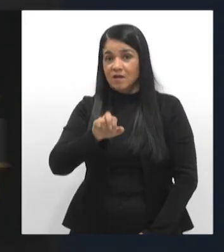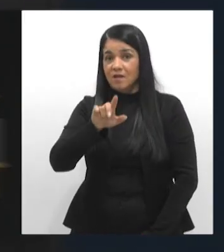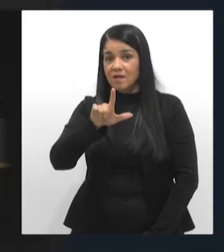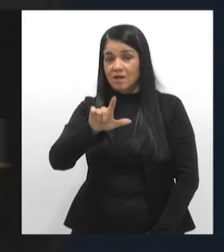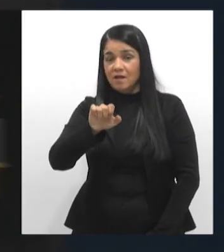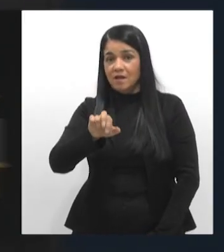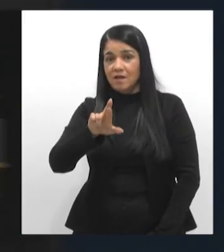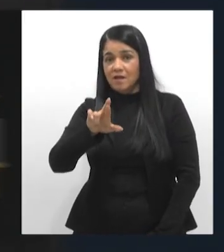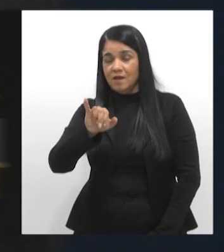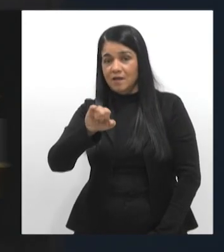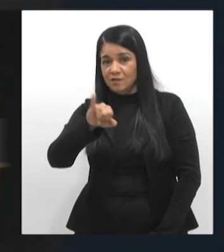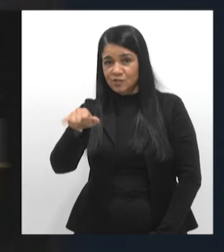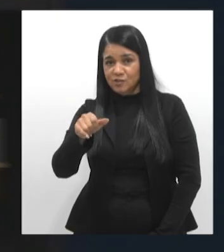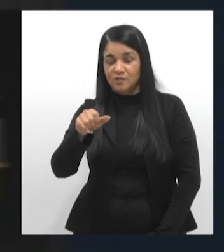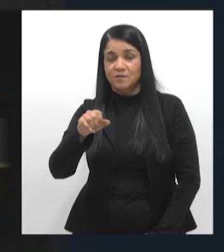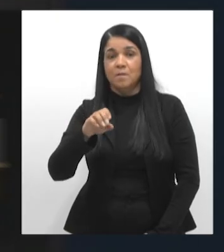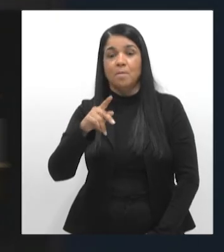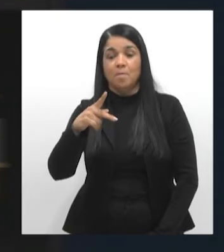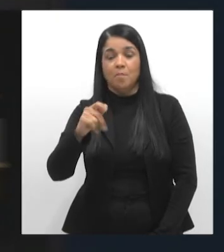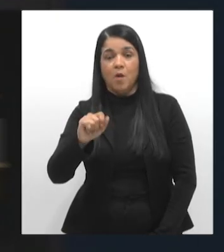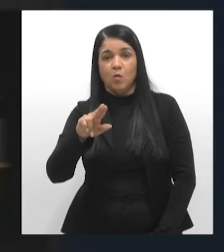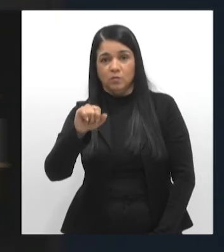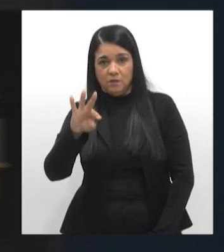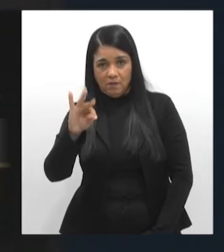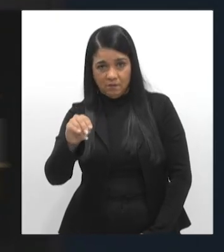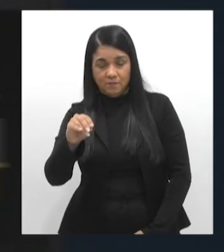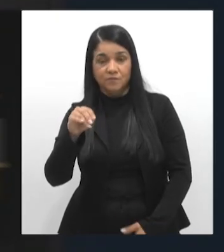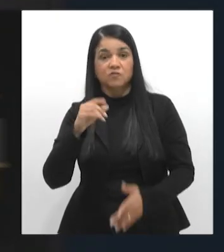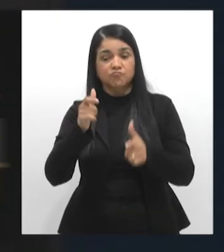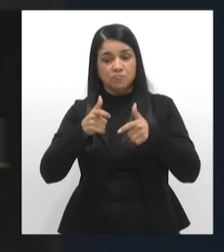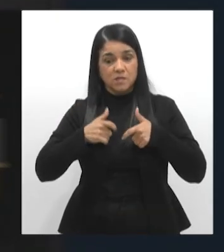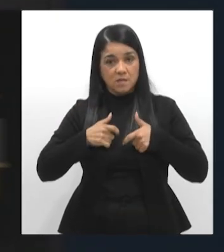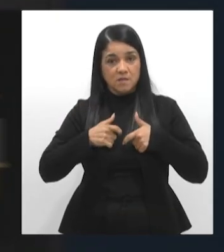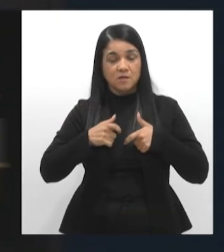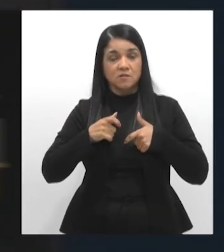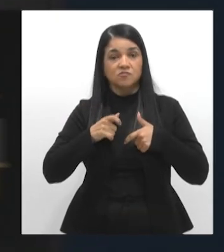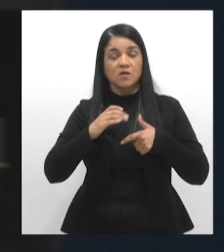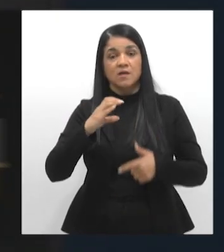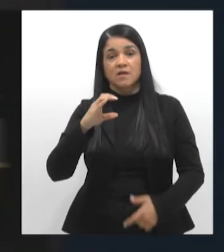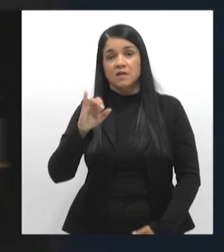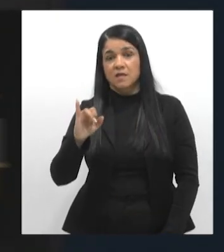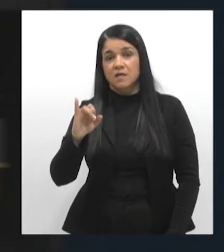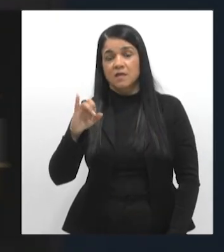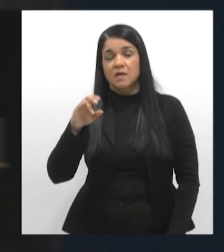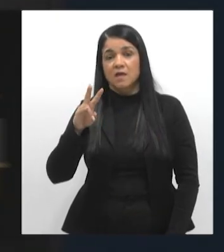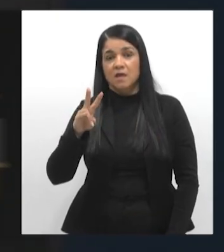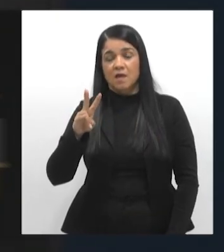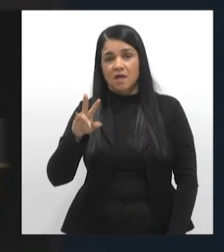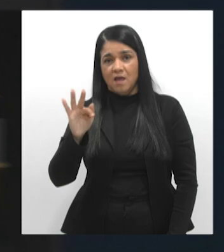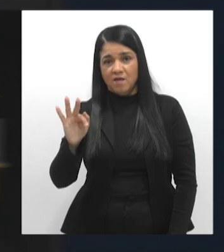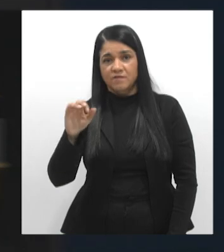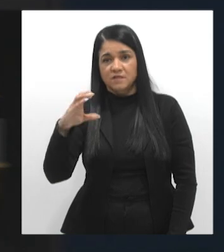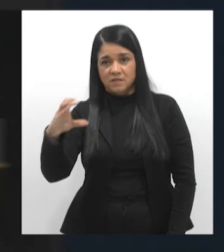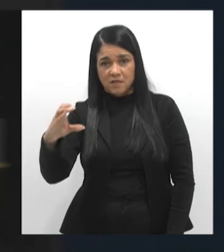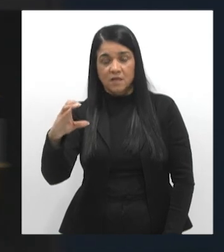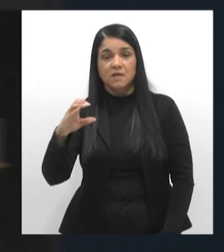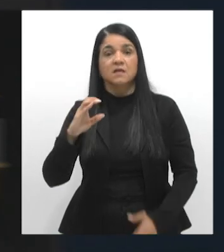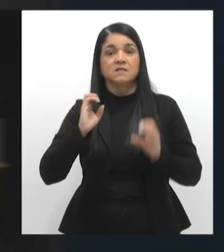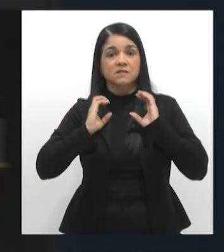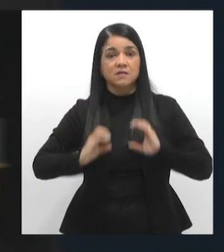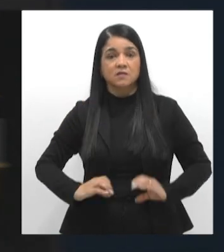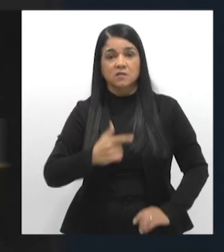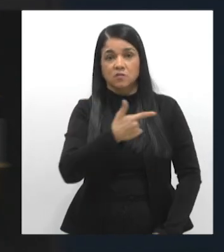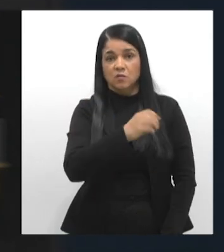A ELERJ já recebeu a medalha IFSC de Cidadania 2024